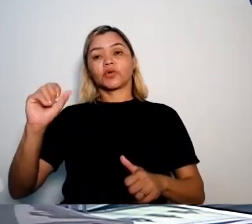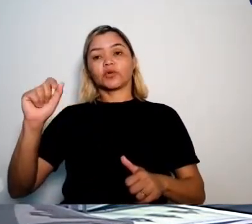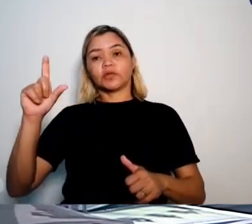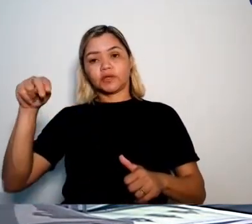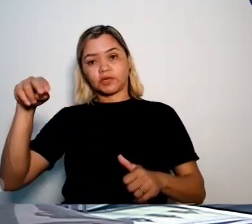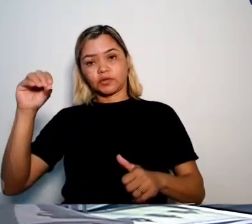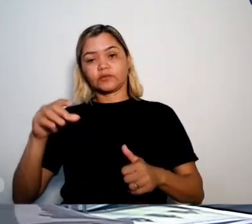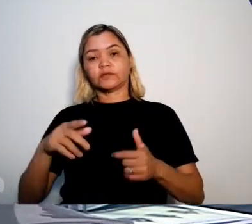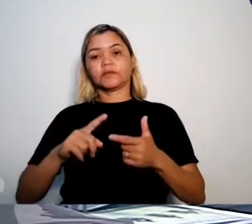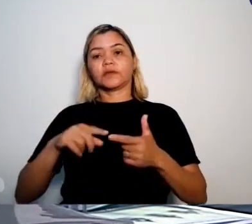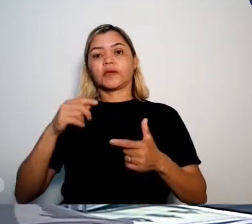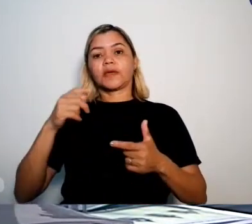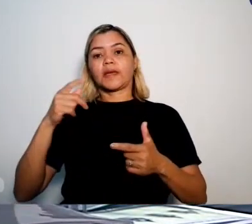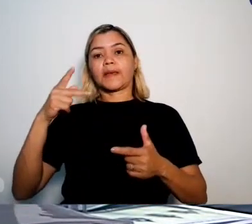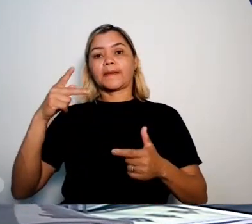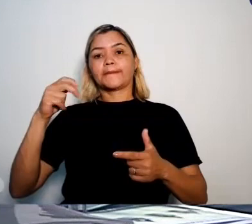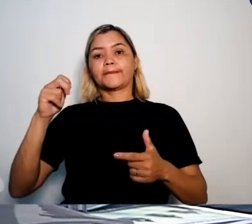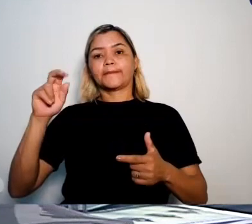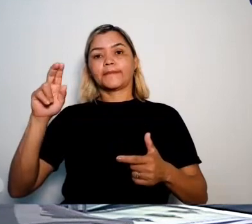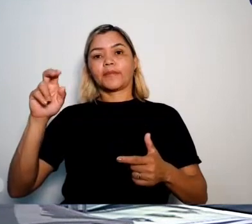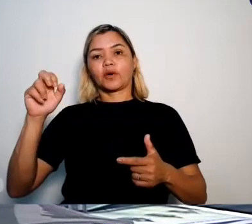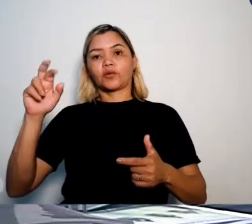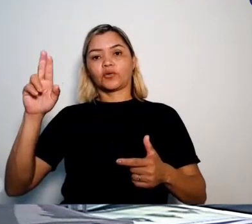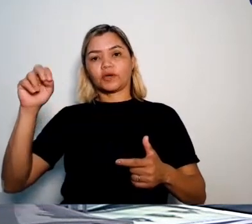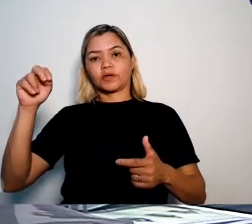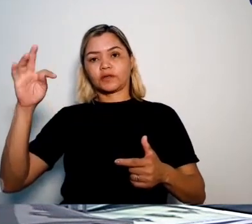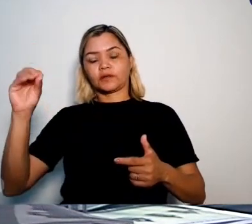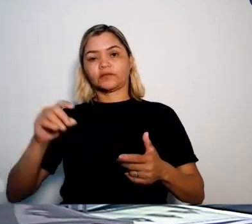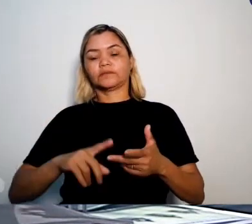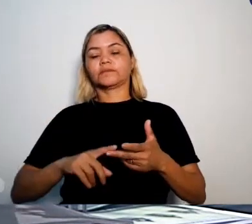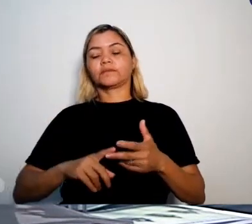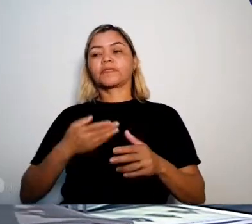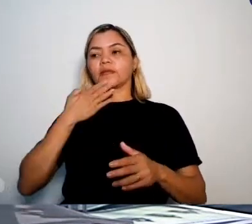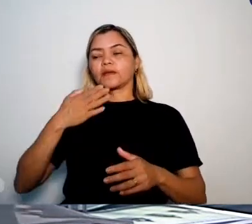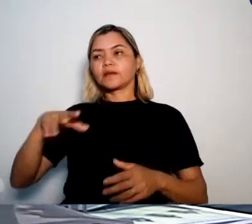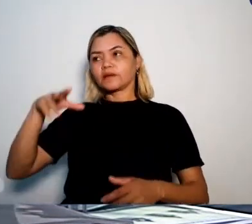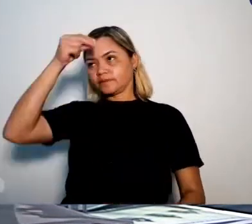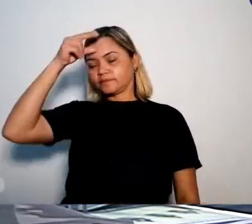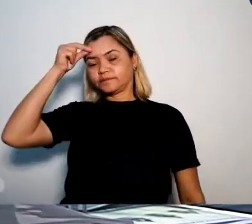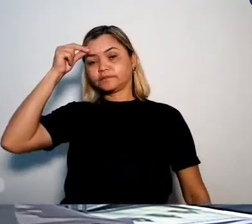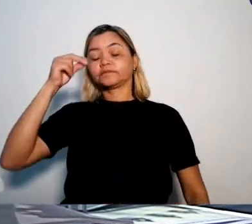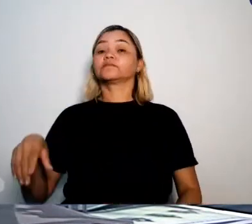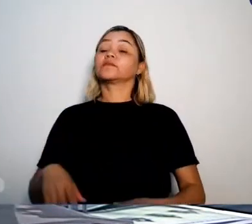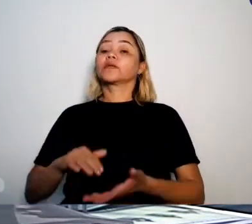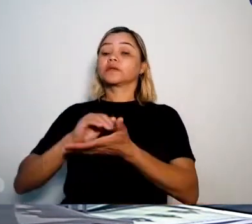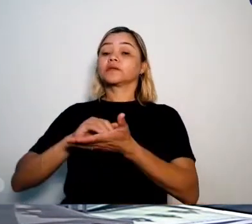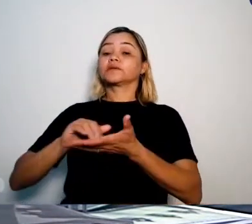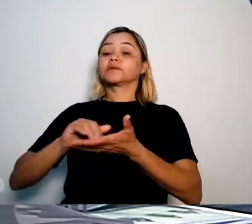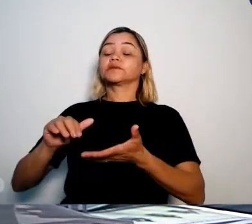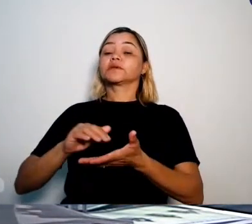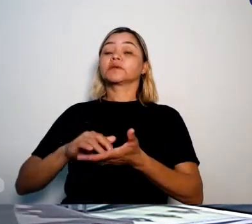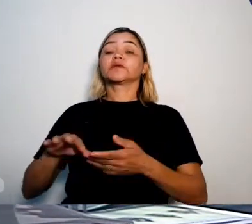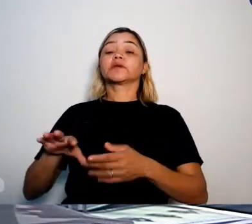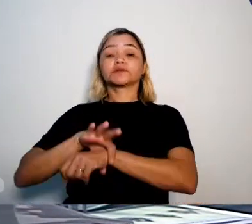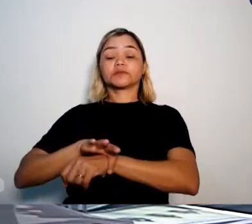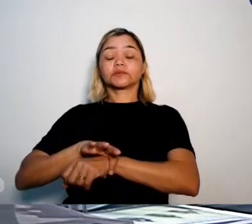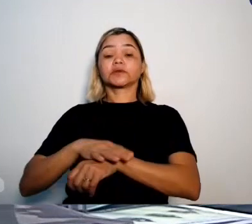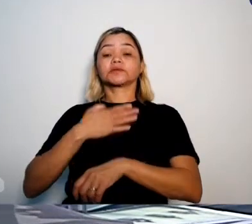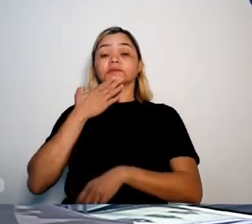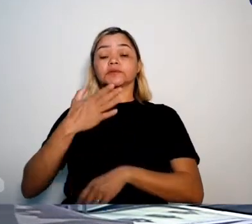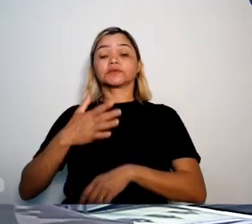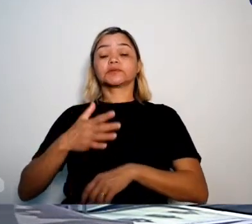ao prefeito municipal e secretário municipal de segurança, solicitando implantarem